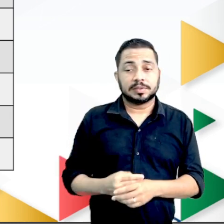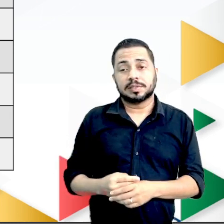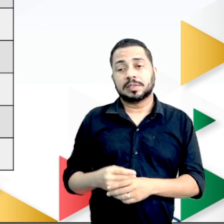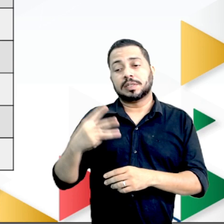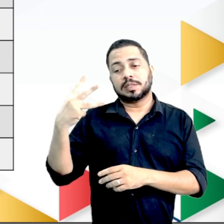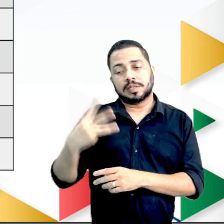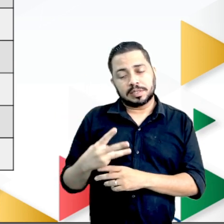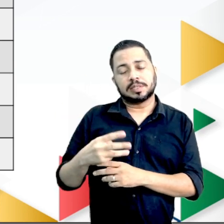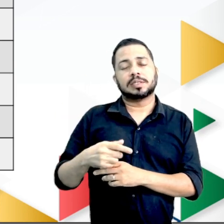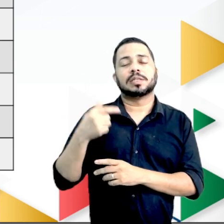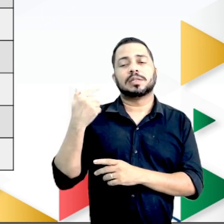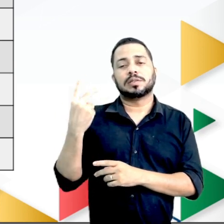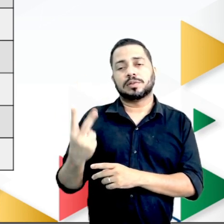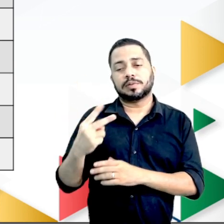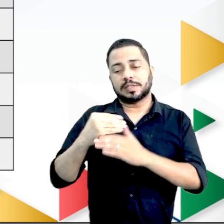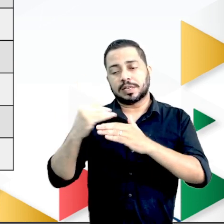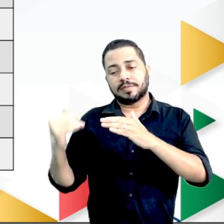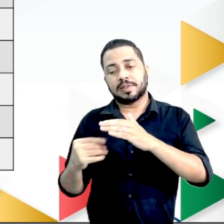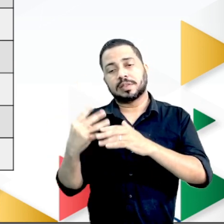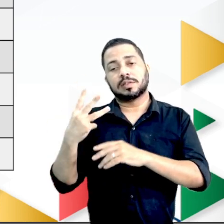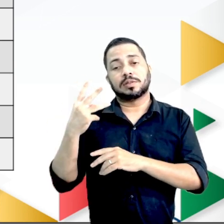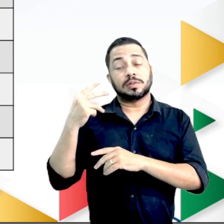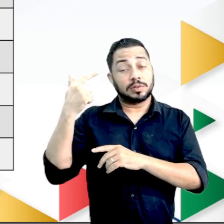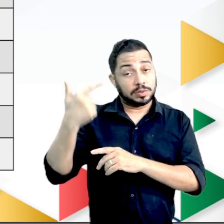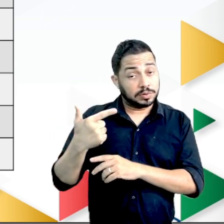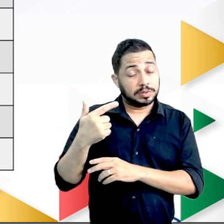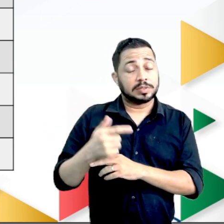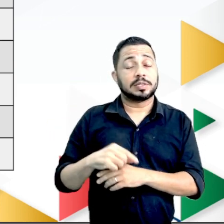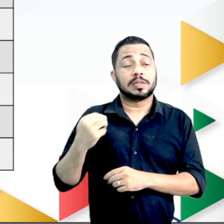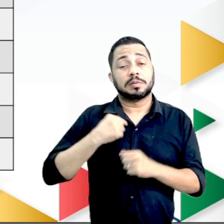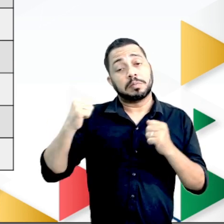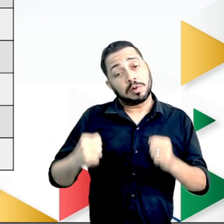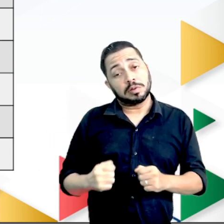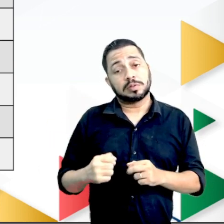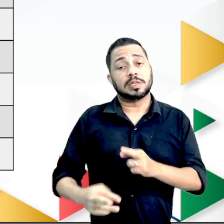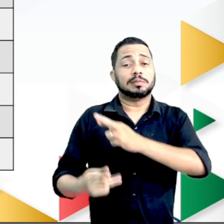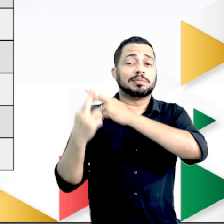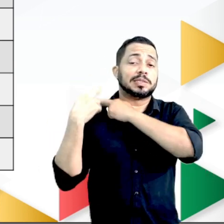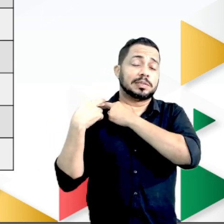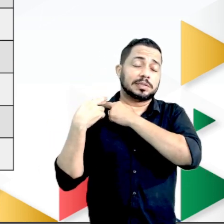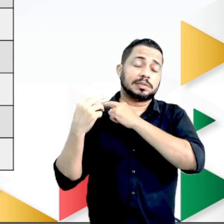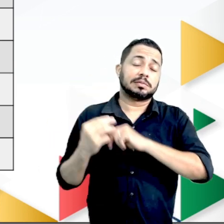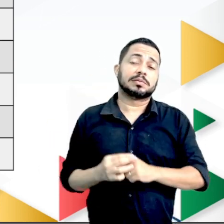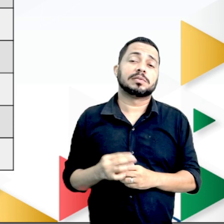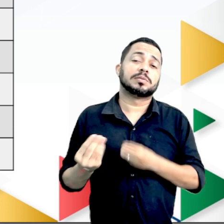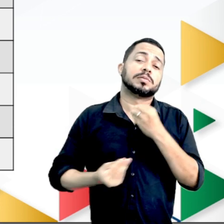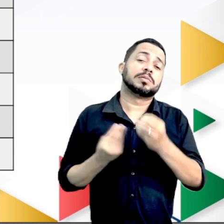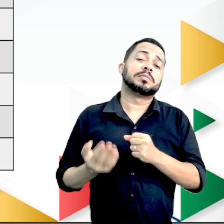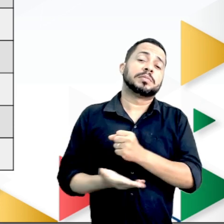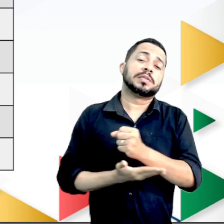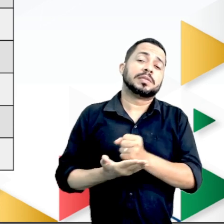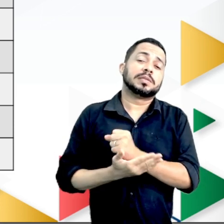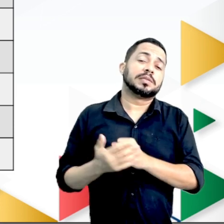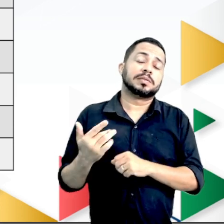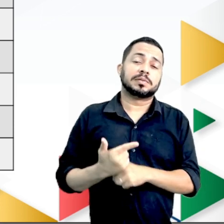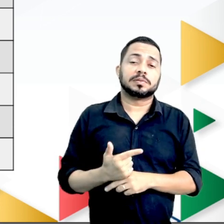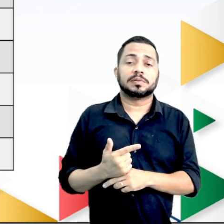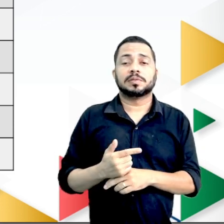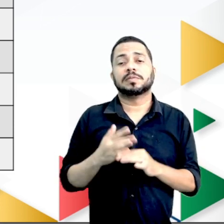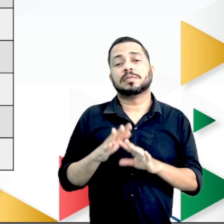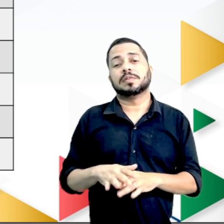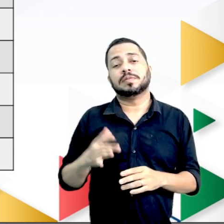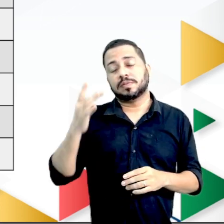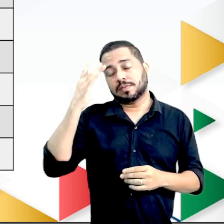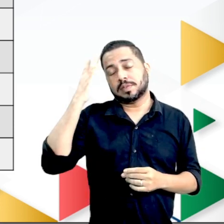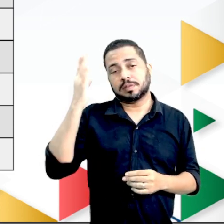3, é 2 elevado a 2, que vai dar 4. Ou seja, eu posso representá-lo como base 2, e aí fica mais